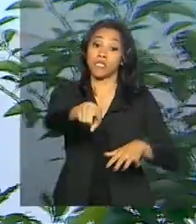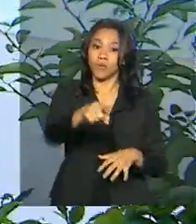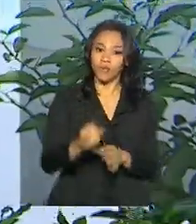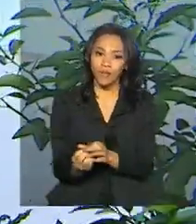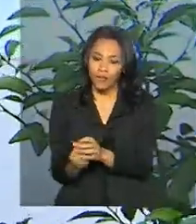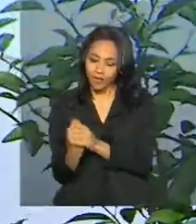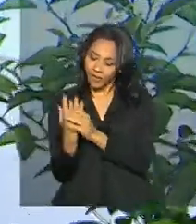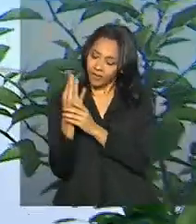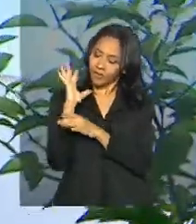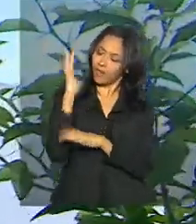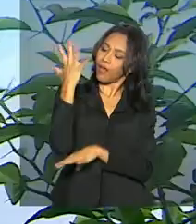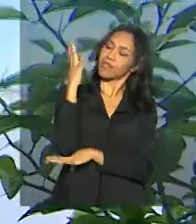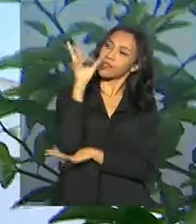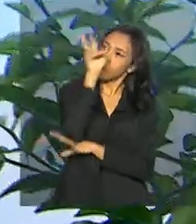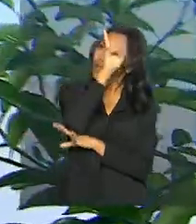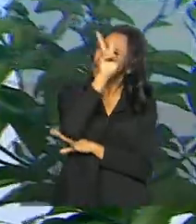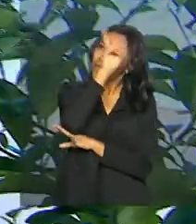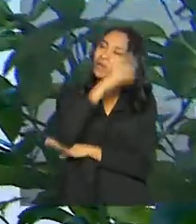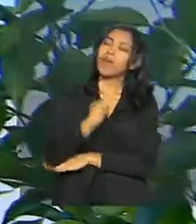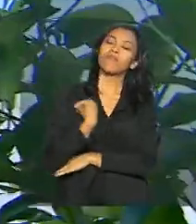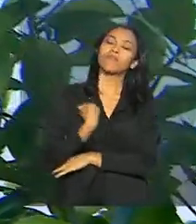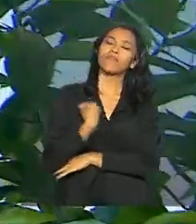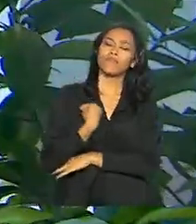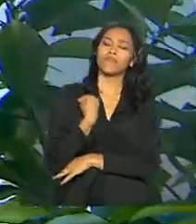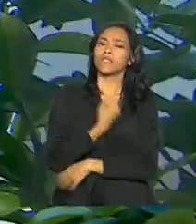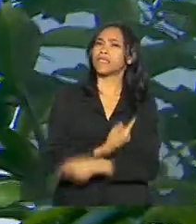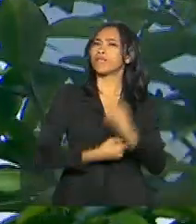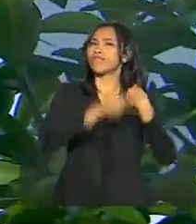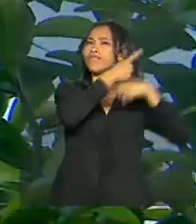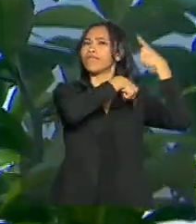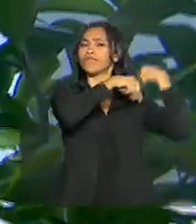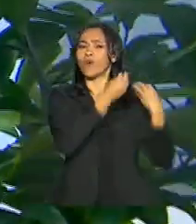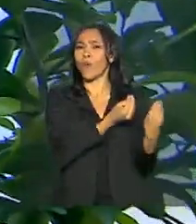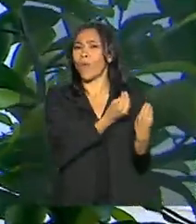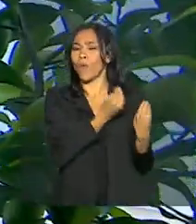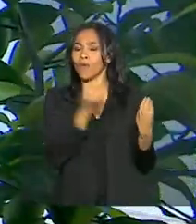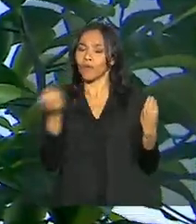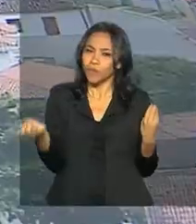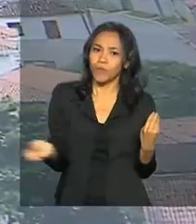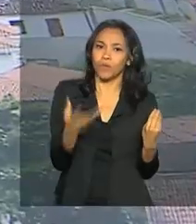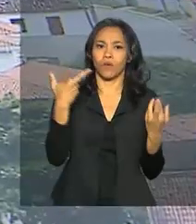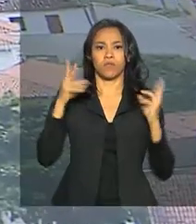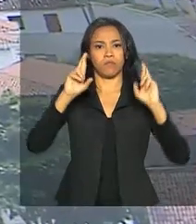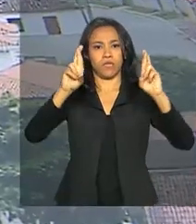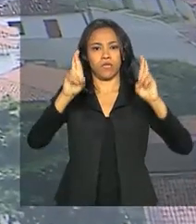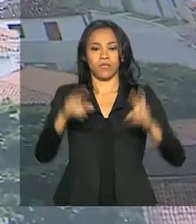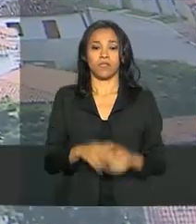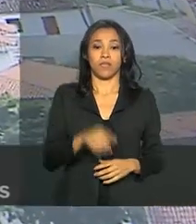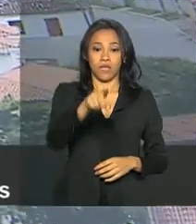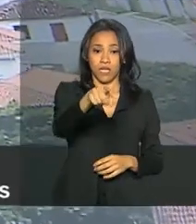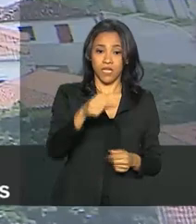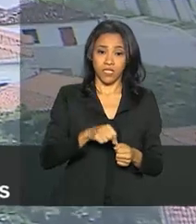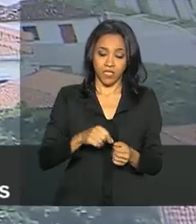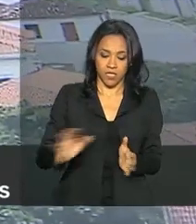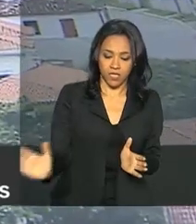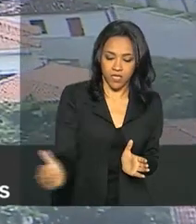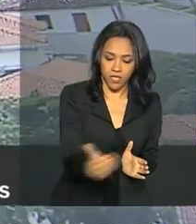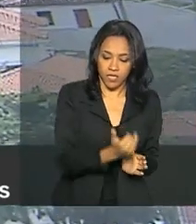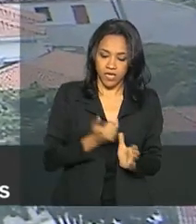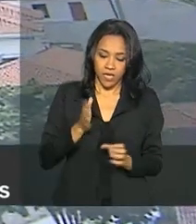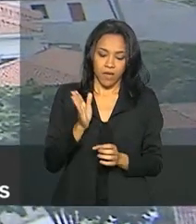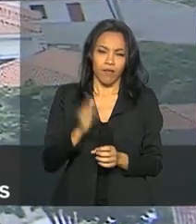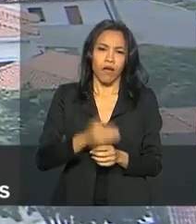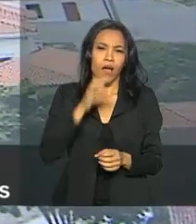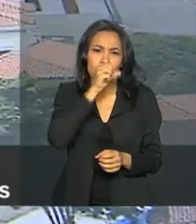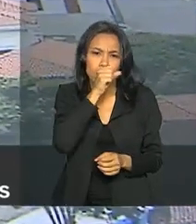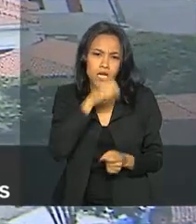nasce lembra um pouquinho do que era a vida em Bento e renova a esperança. A gente colhia alface, colhia ermeirão, colhia beterraba,